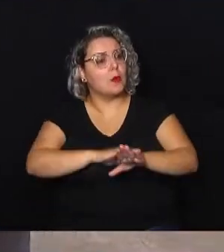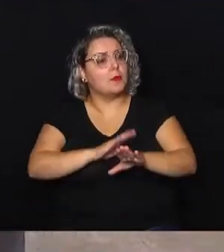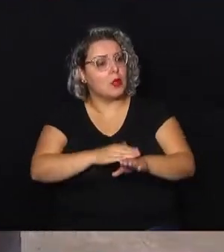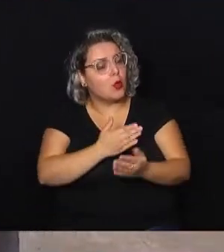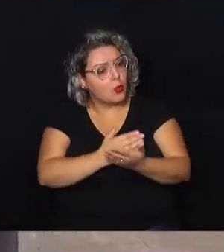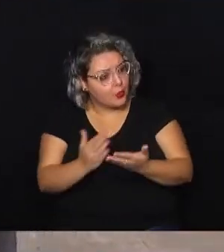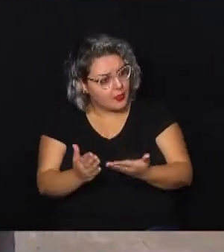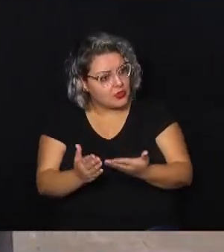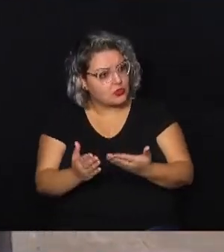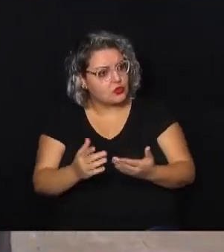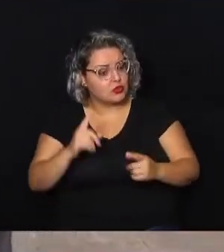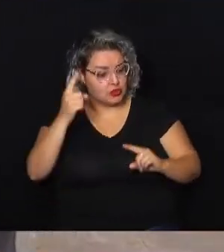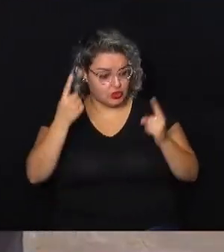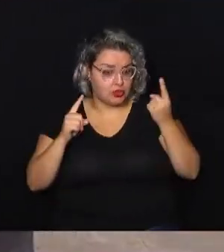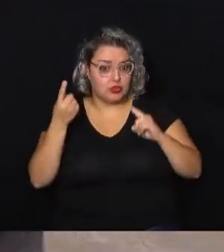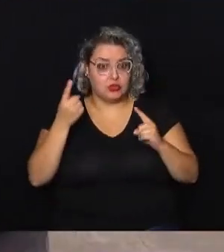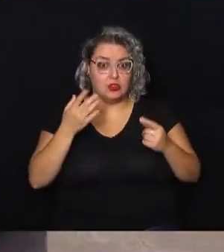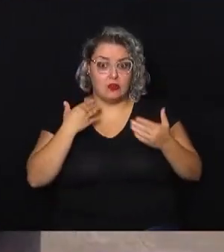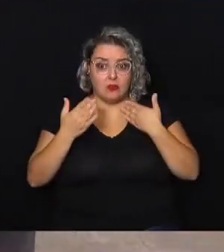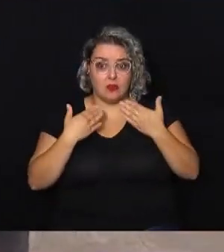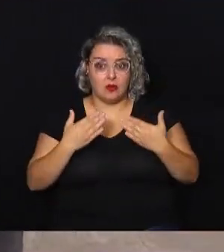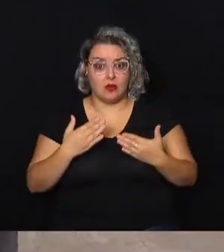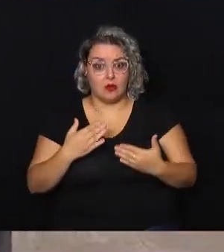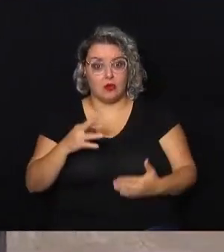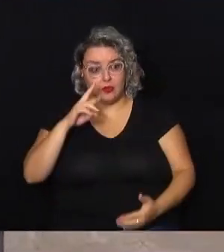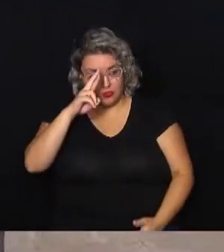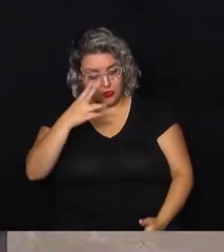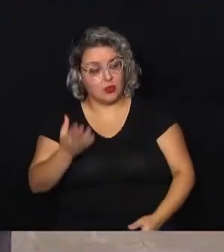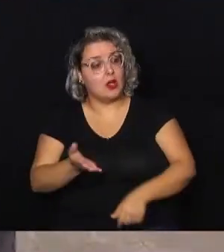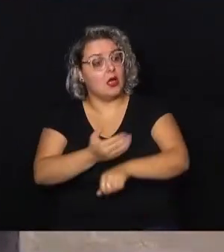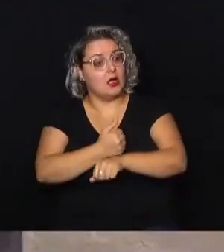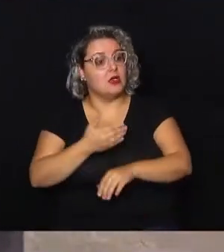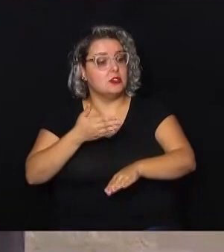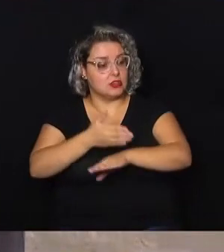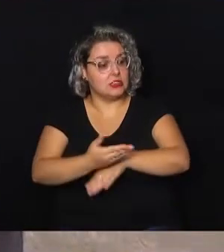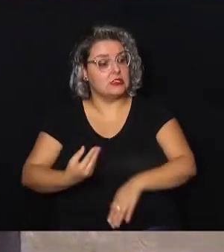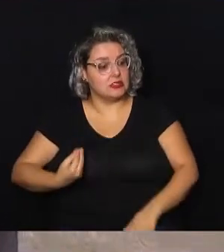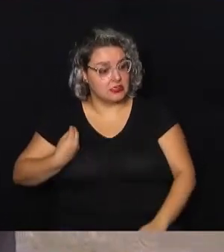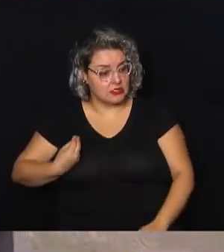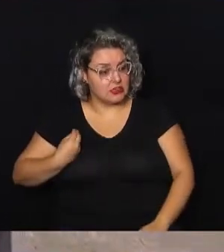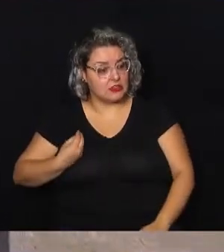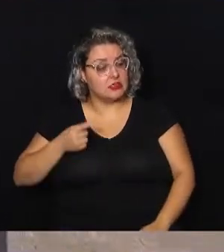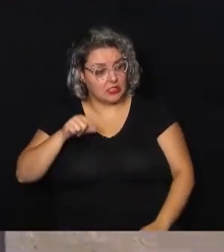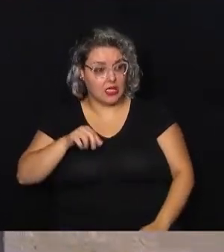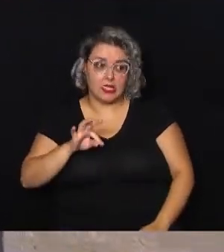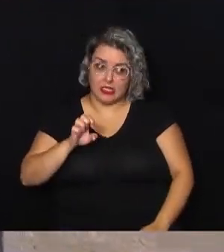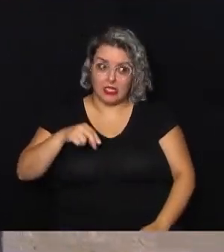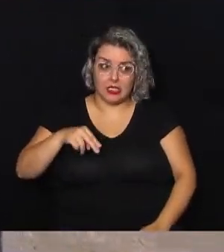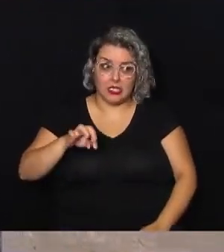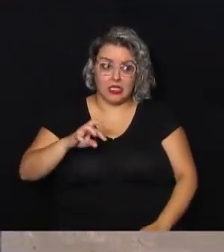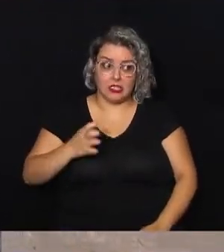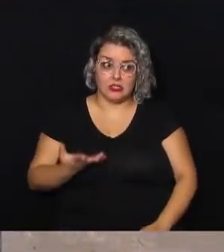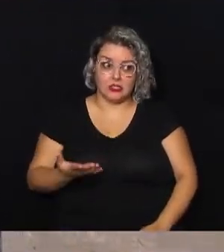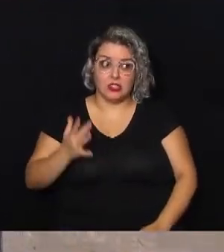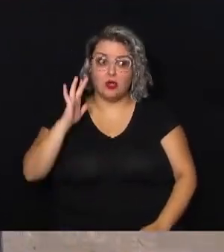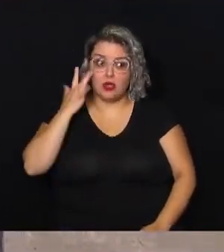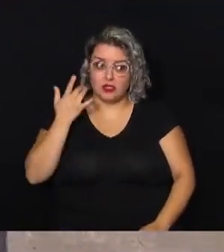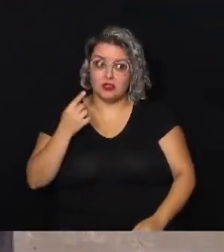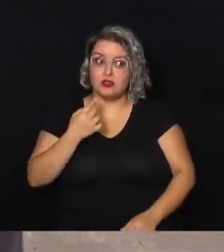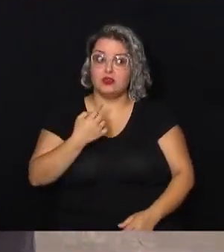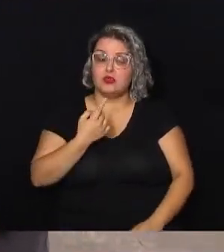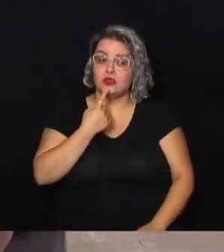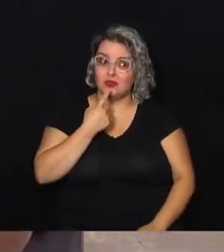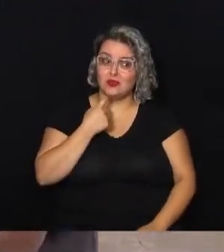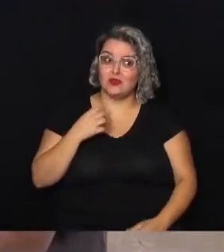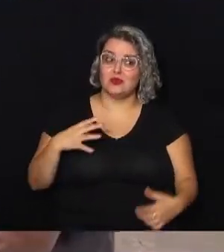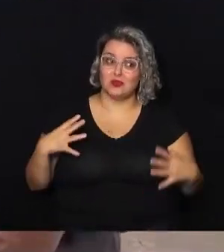de carnaval. Eu estava até conversando com o senhor antes da nossa entrada ao vivo aqui, né, Tenente? Imagino que esse seja o feriado que a Polícia Rodoviária